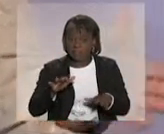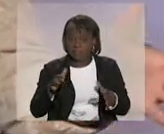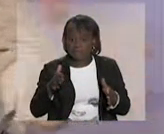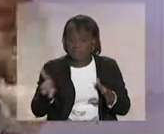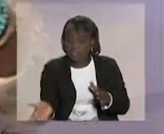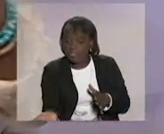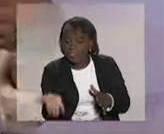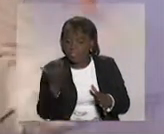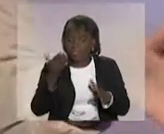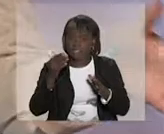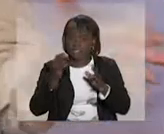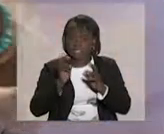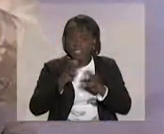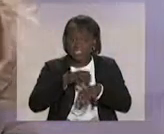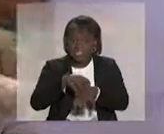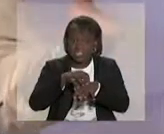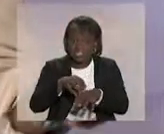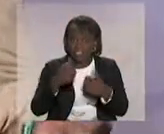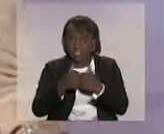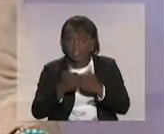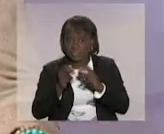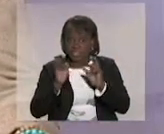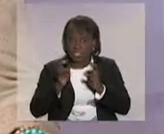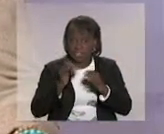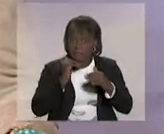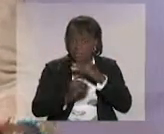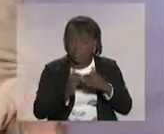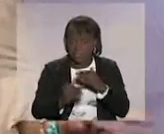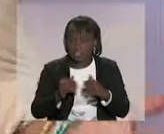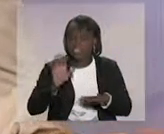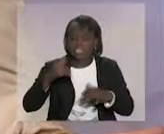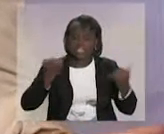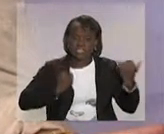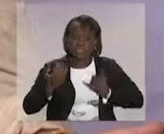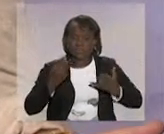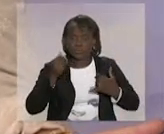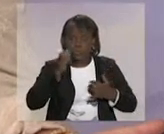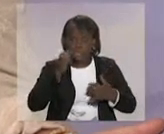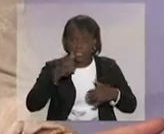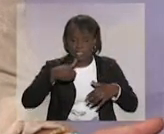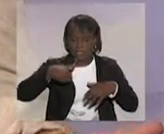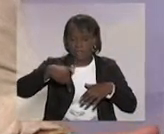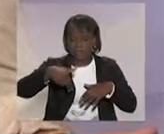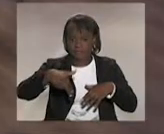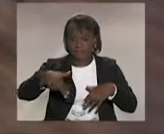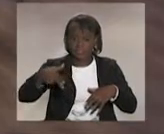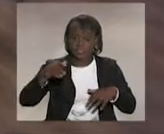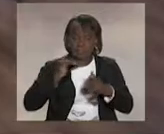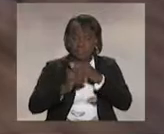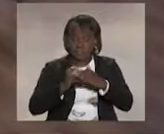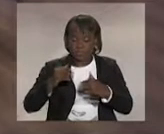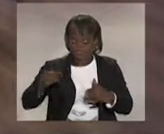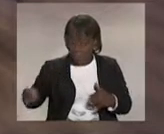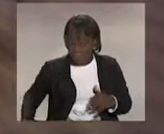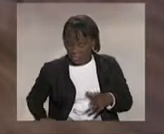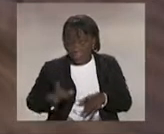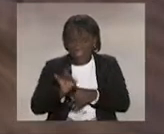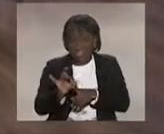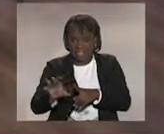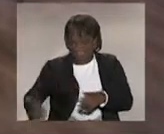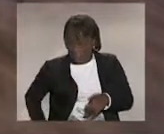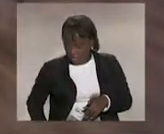da passada de mão nas conduções públicas, né? Quantas de nós não ouvimos falar de casos de mulheres que